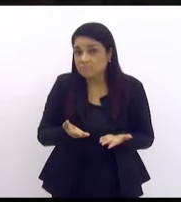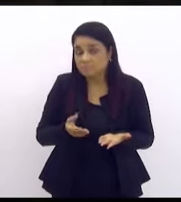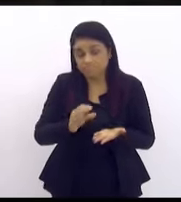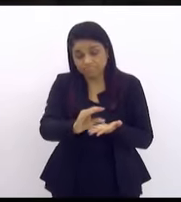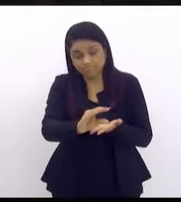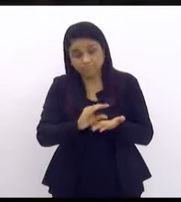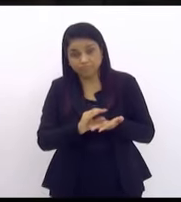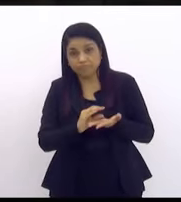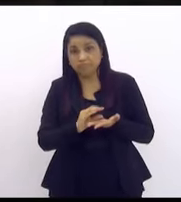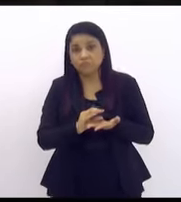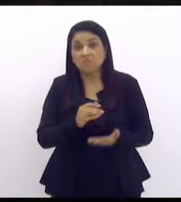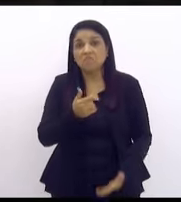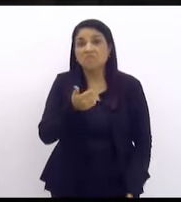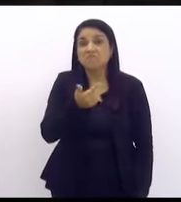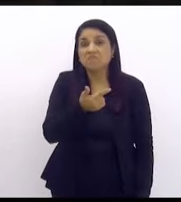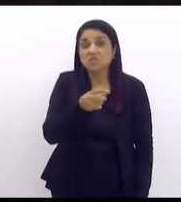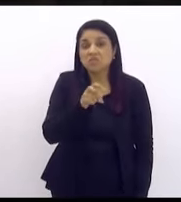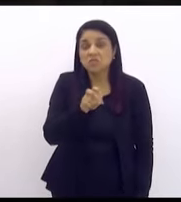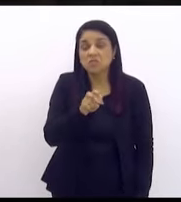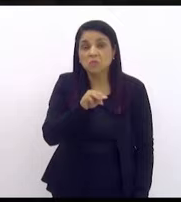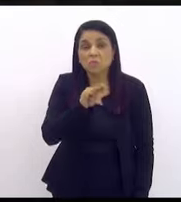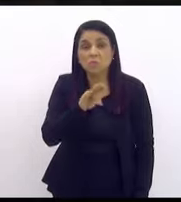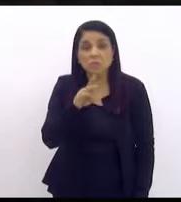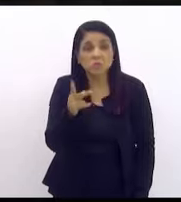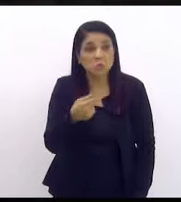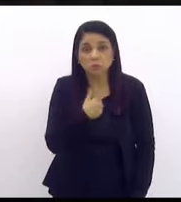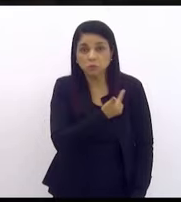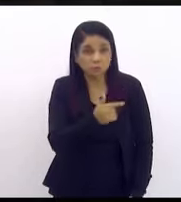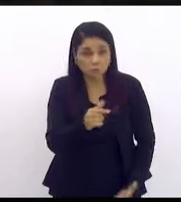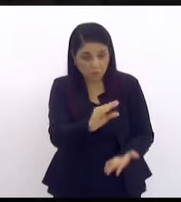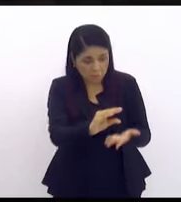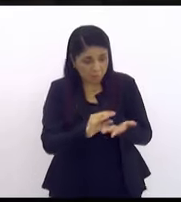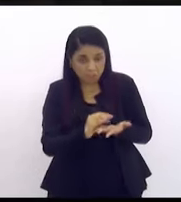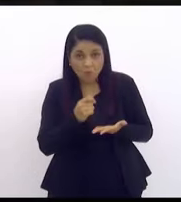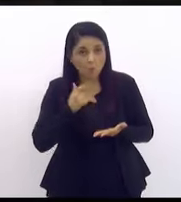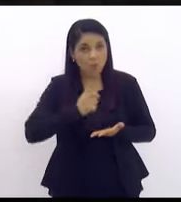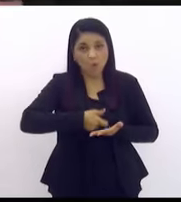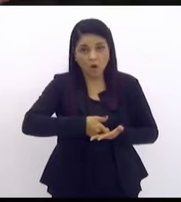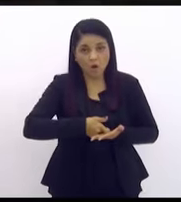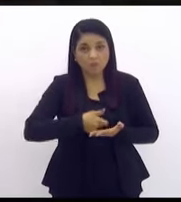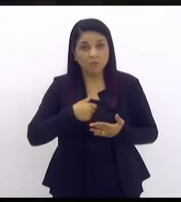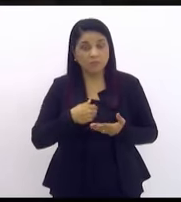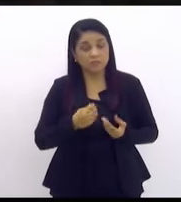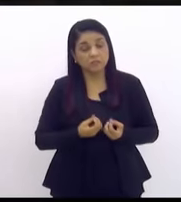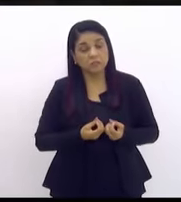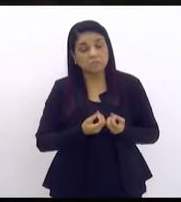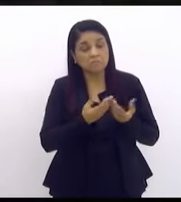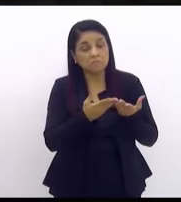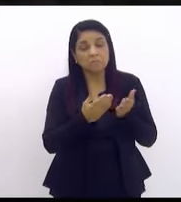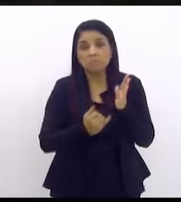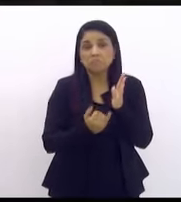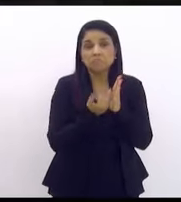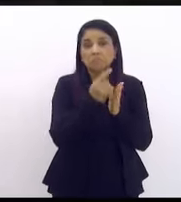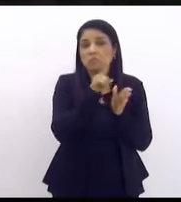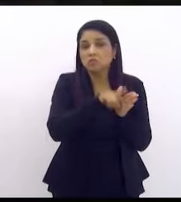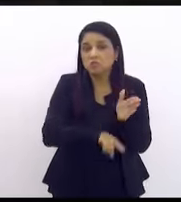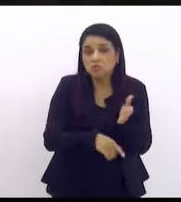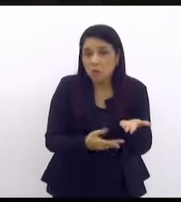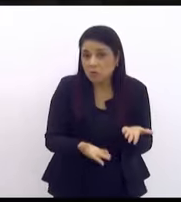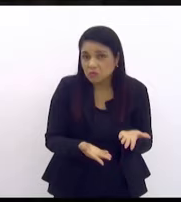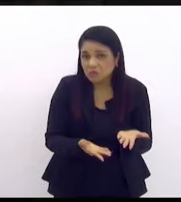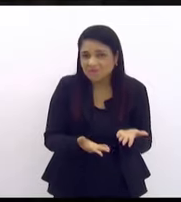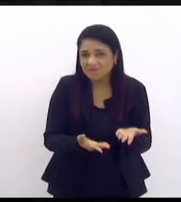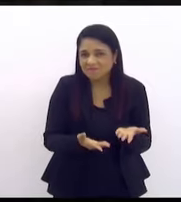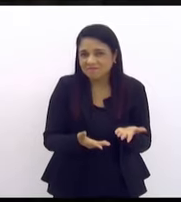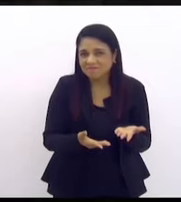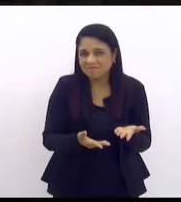receber 25 bilhões porque a gente faz renúncia fiscal, garante o benefício fiscal, a gente não está